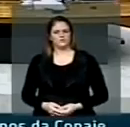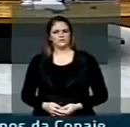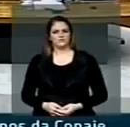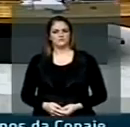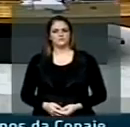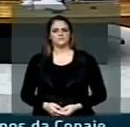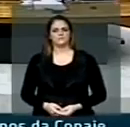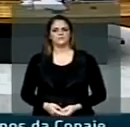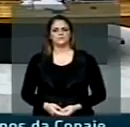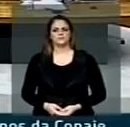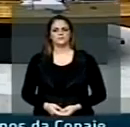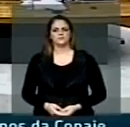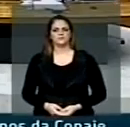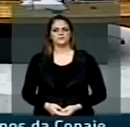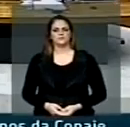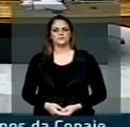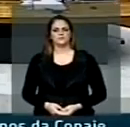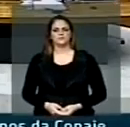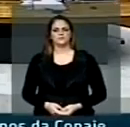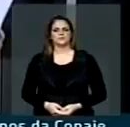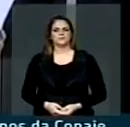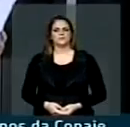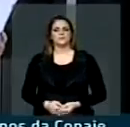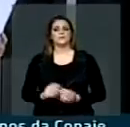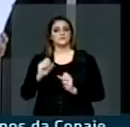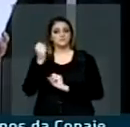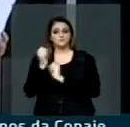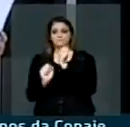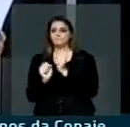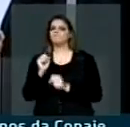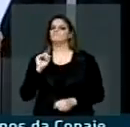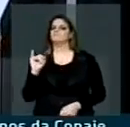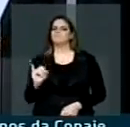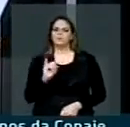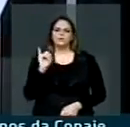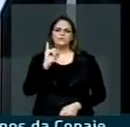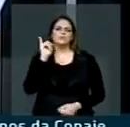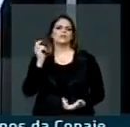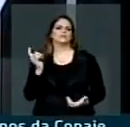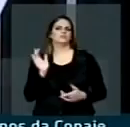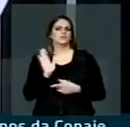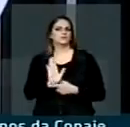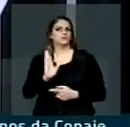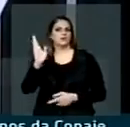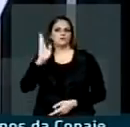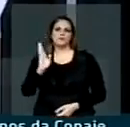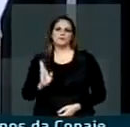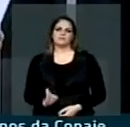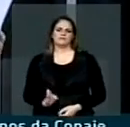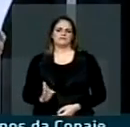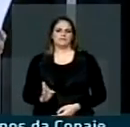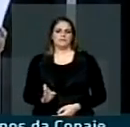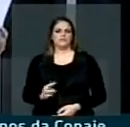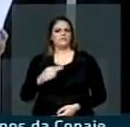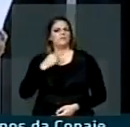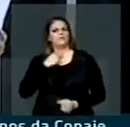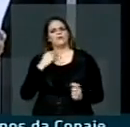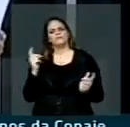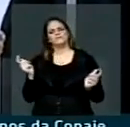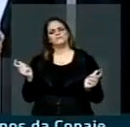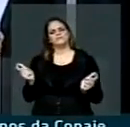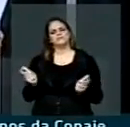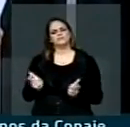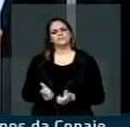O setor industrial brasileiro, portanto, tem papel estratégico. Não podemos permitir que o declínio da participação da indústria